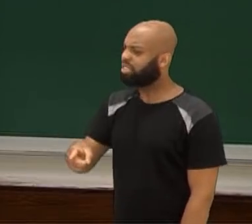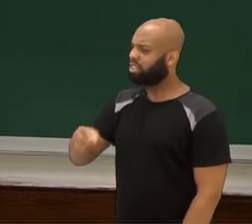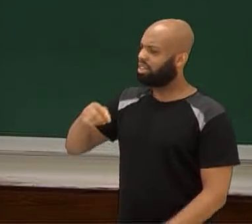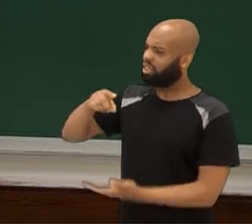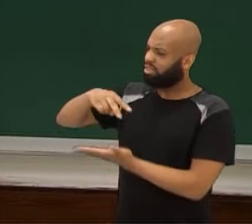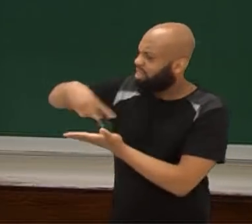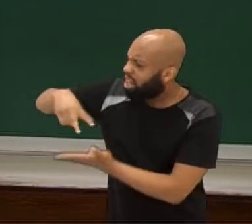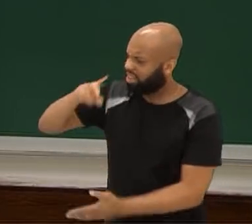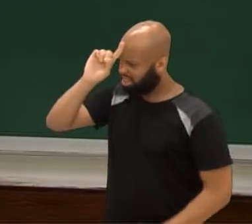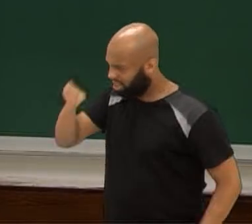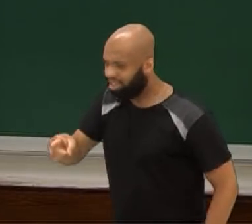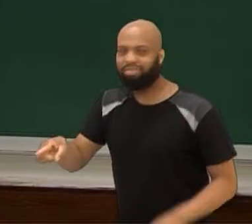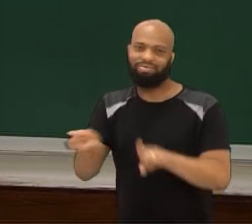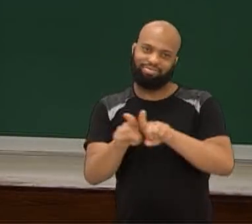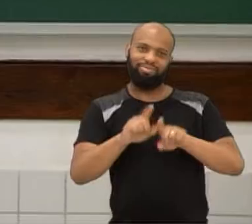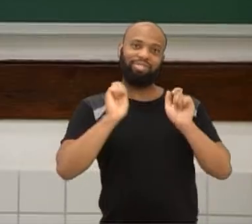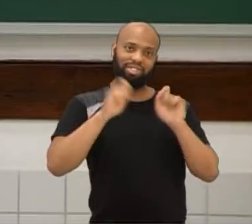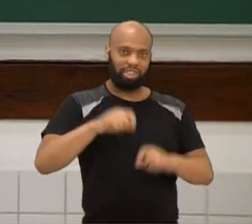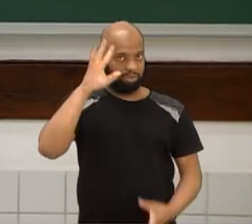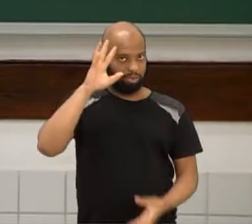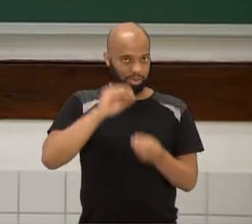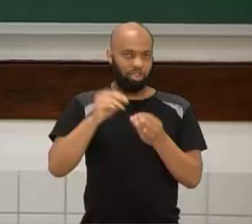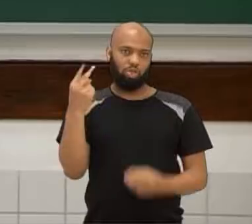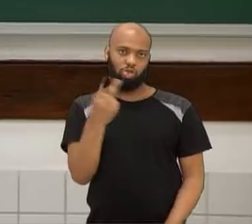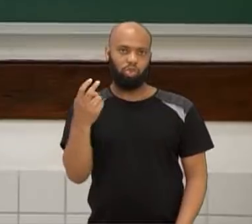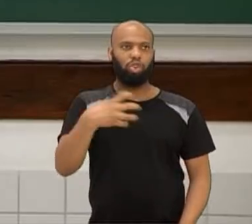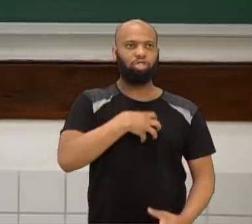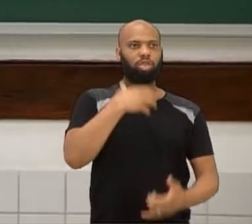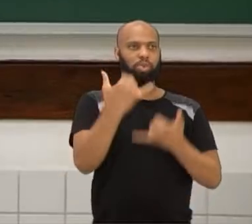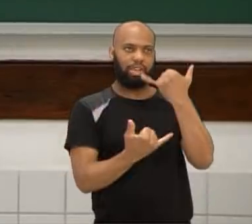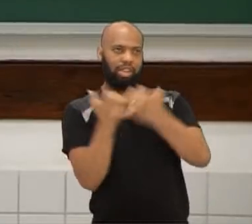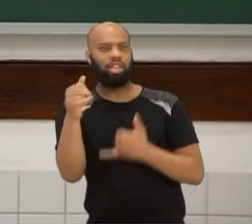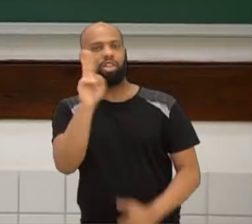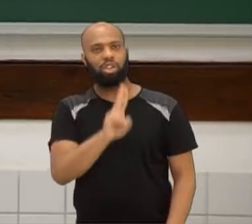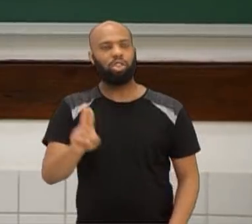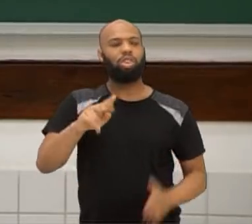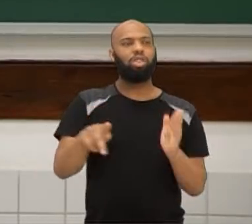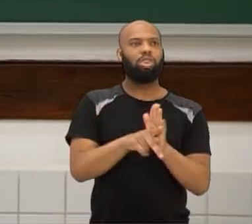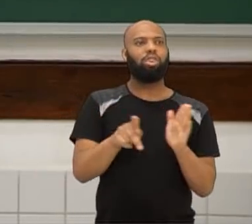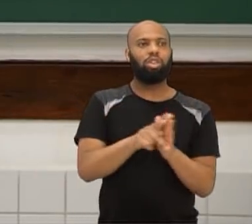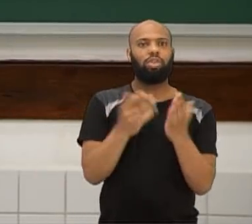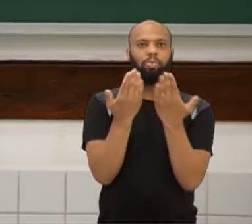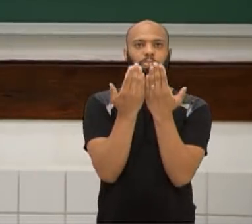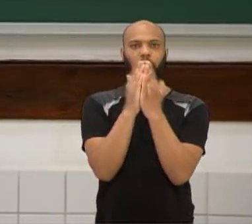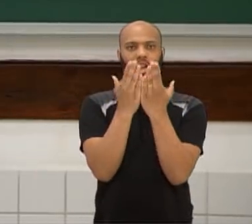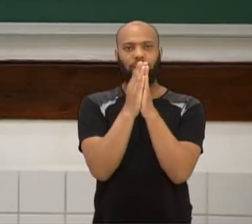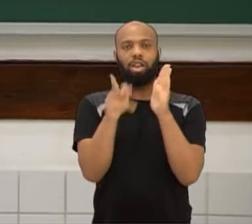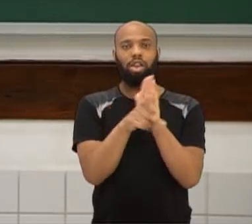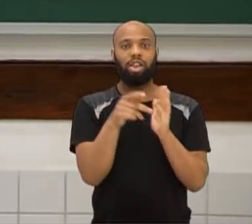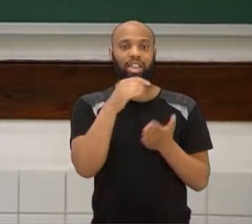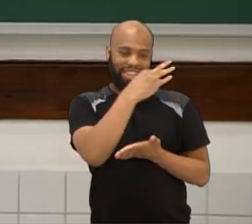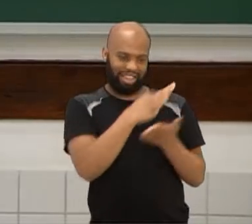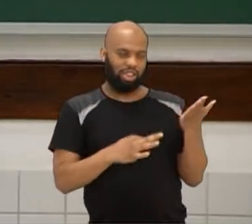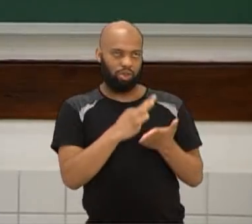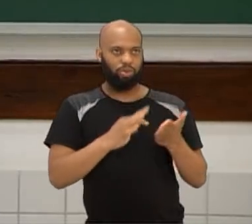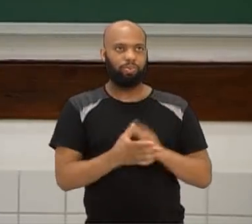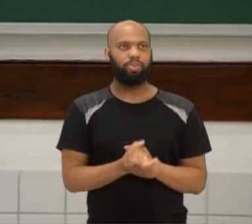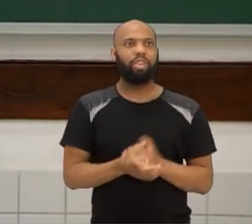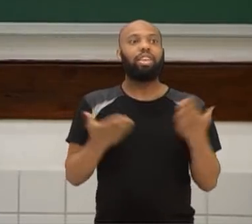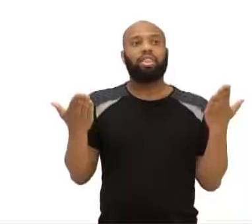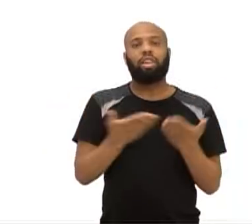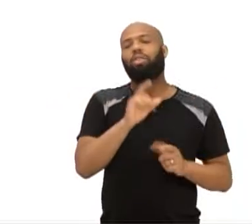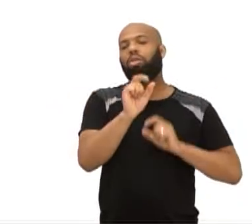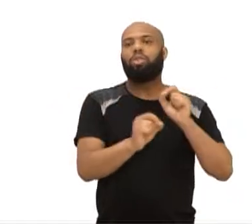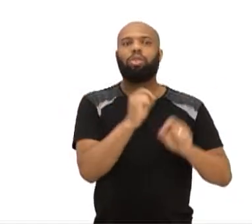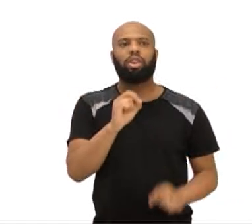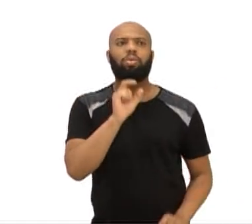que eu dance. Então, essa brincadeira foi utilizada no panfleto ali no texto verbal. E